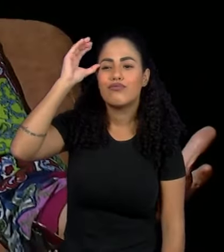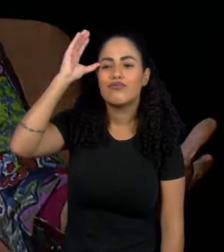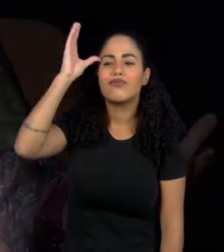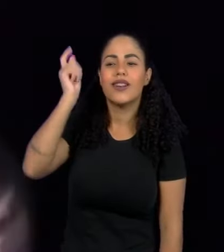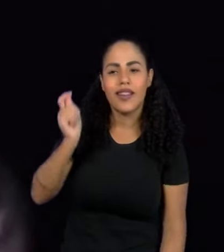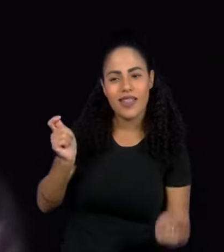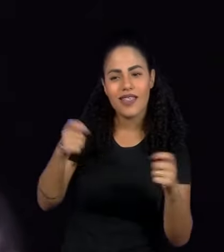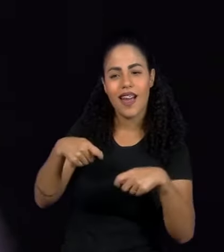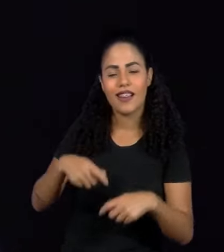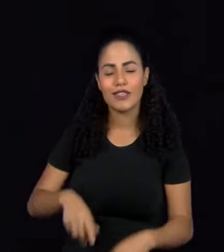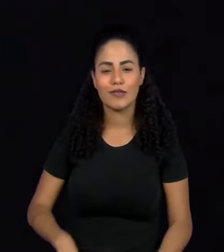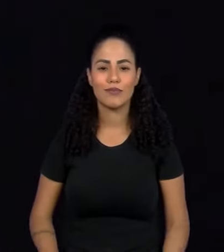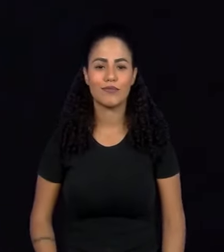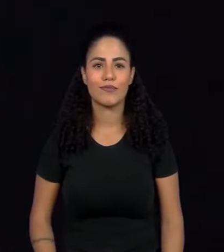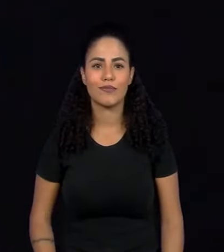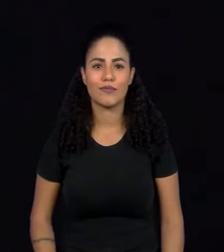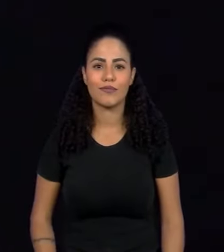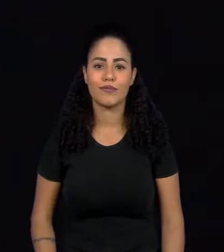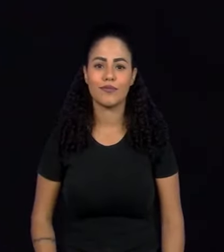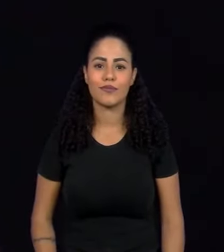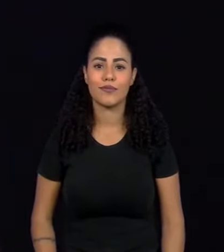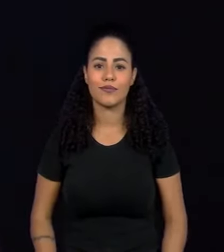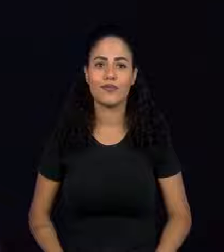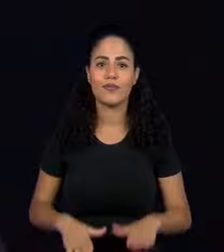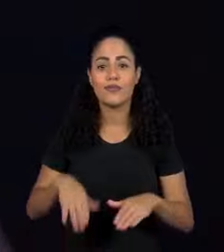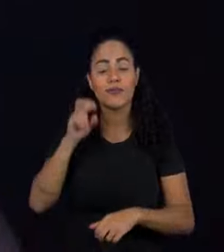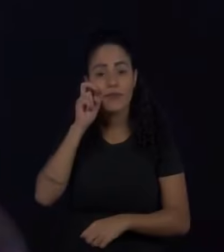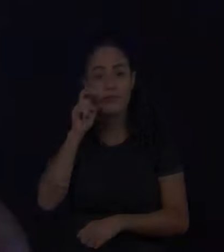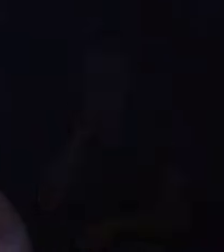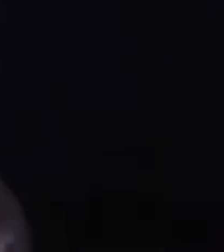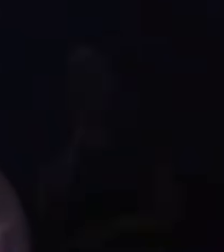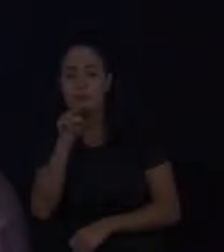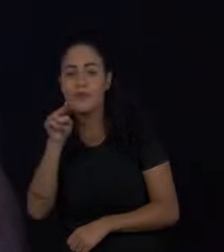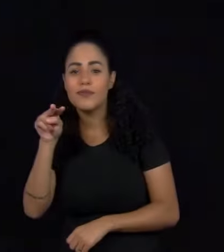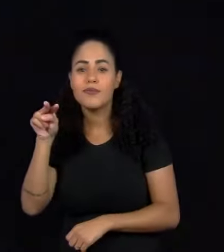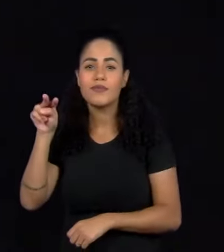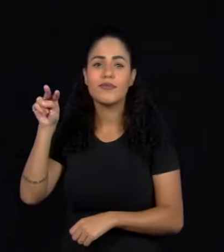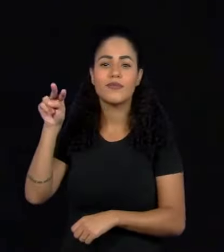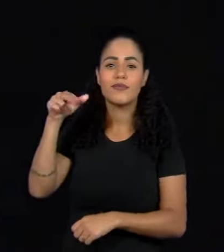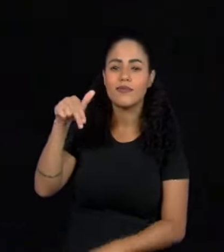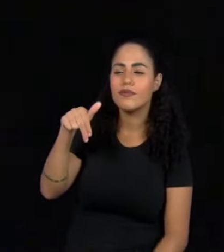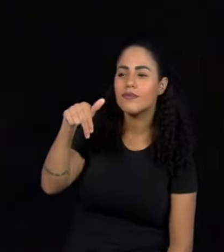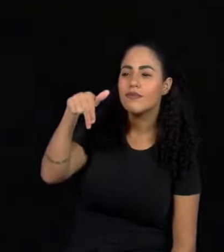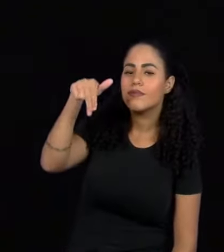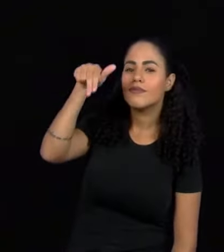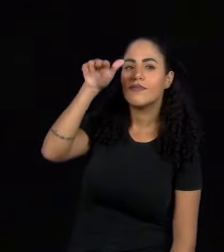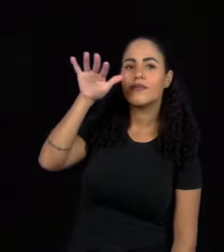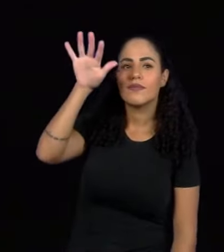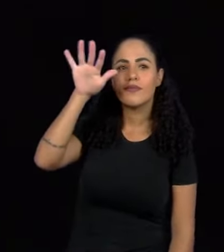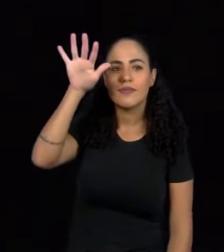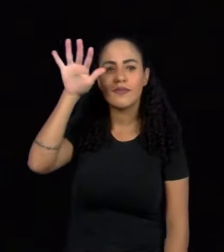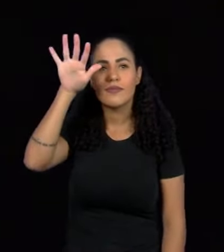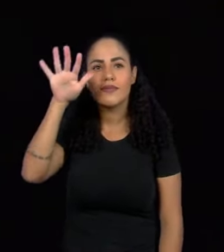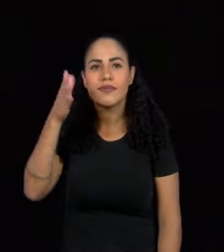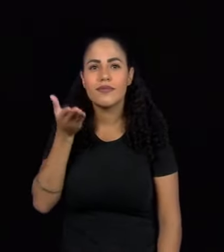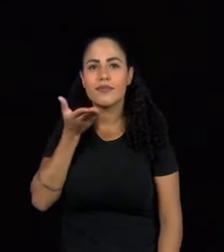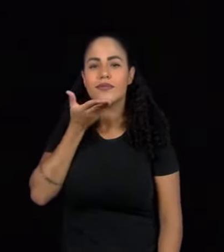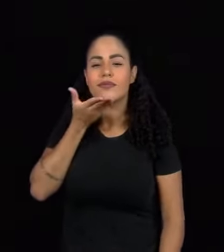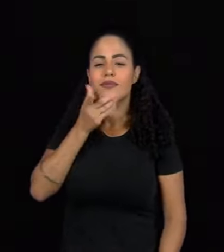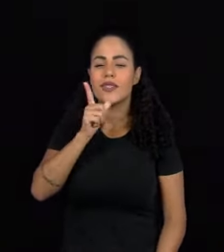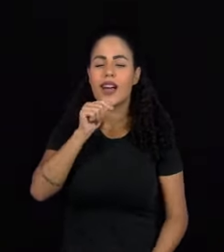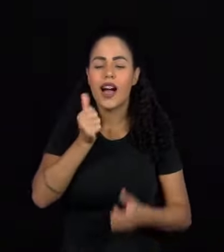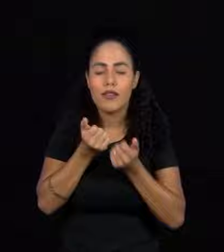isso. Ando pelas cordilheiras do Ladakh, ao norte da Índia. Águias